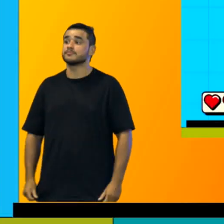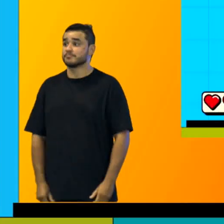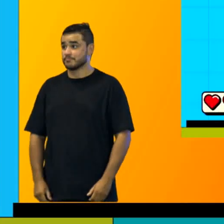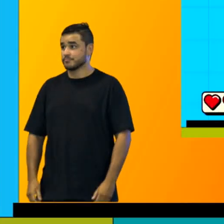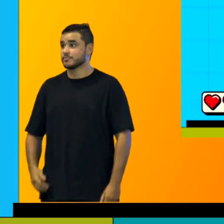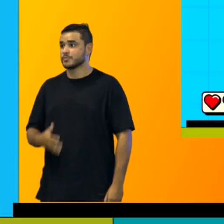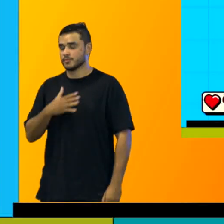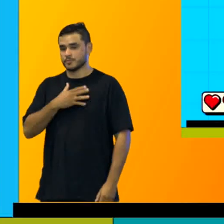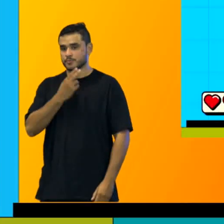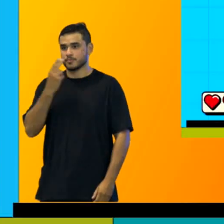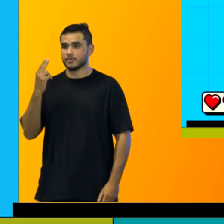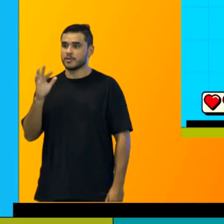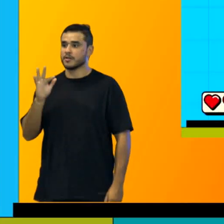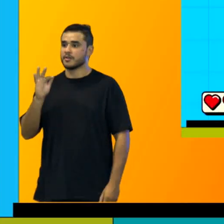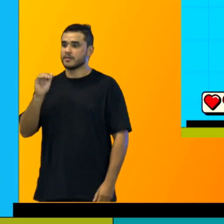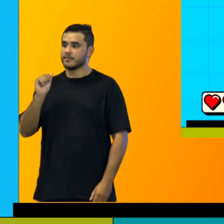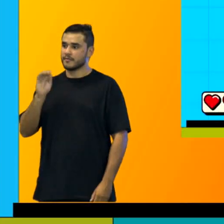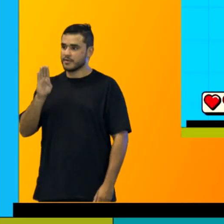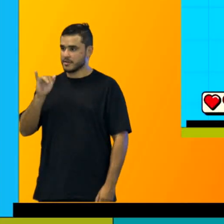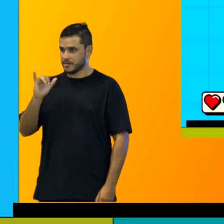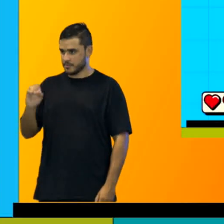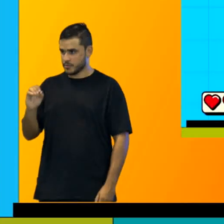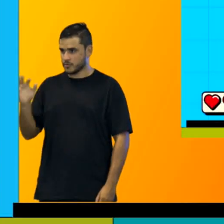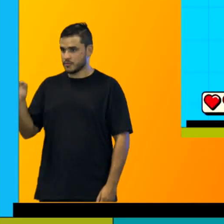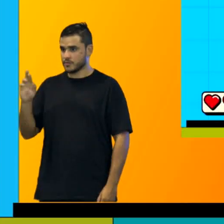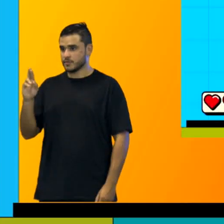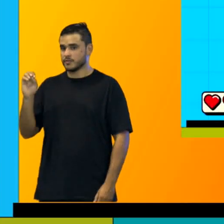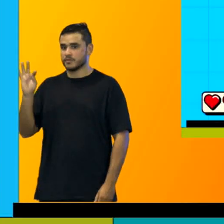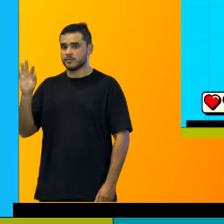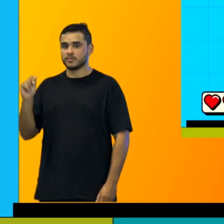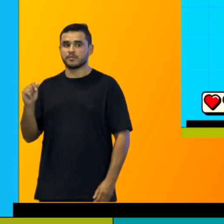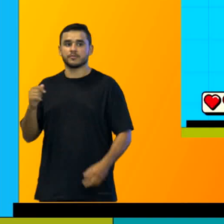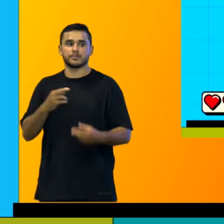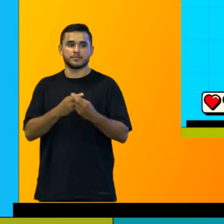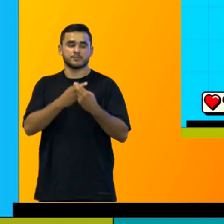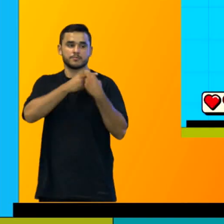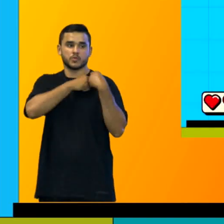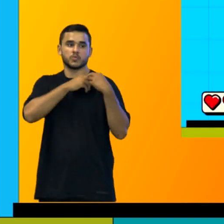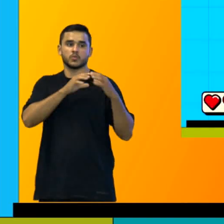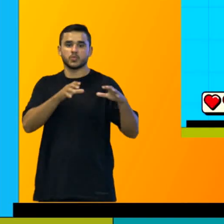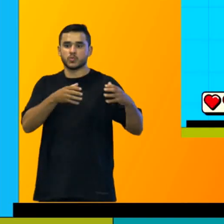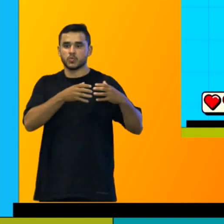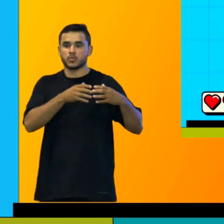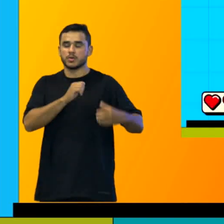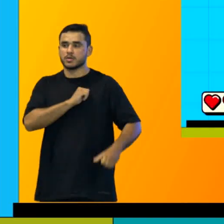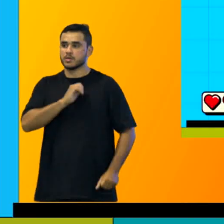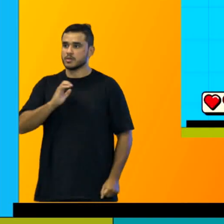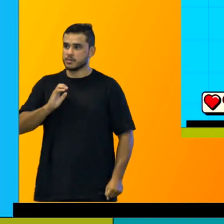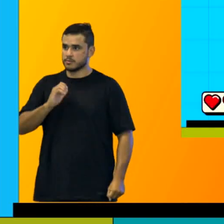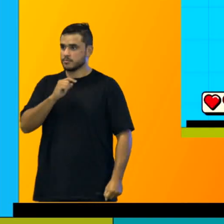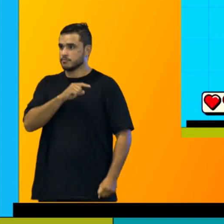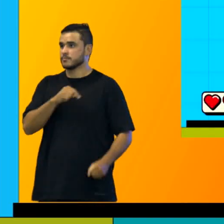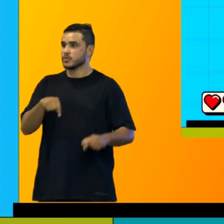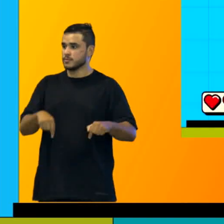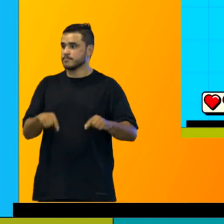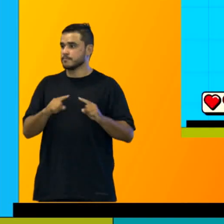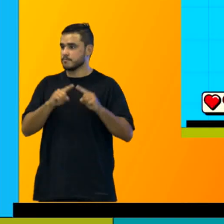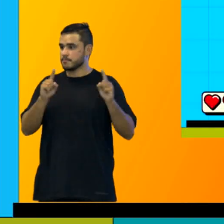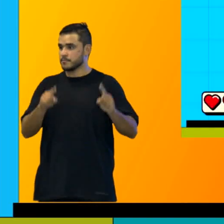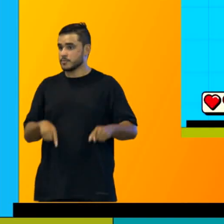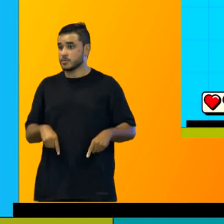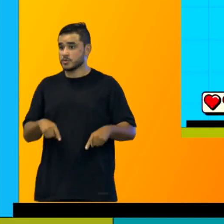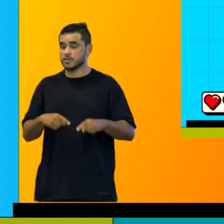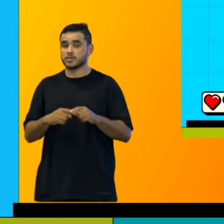Meus lindos, sou o professor Fábio Frota, cuido aqui dessa brincadeira aqui com toda essa equipe aqui maravilhosa desse projeto. Estamos no